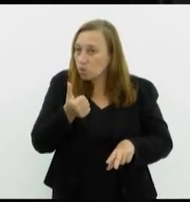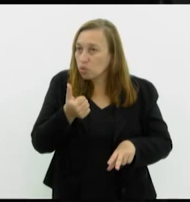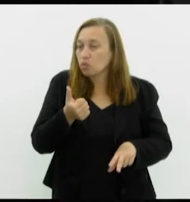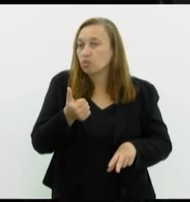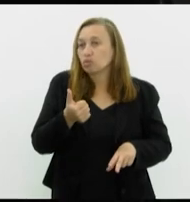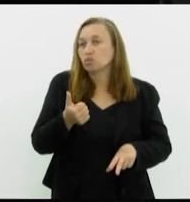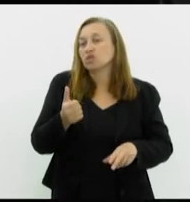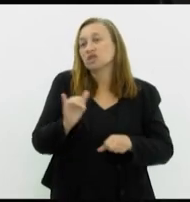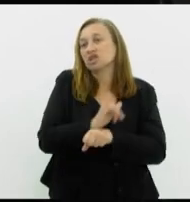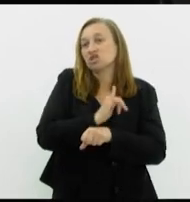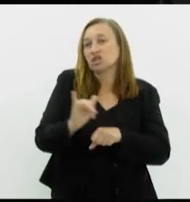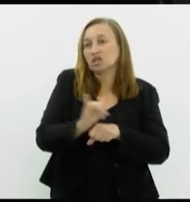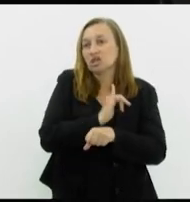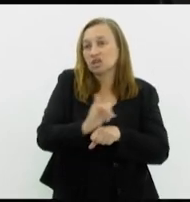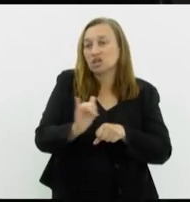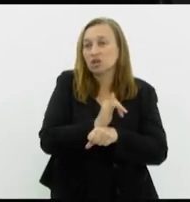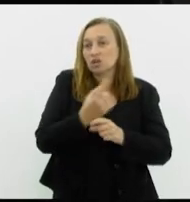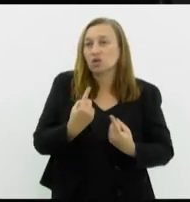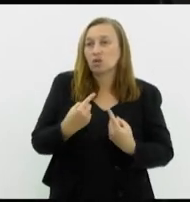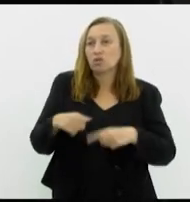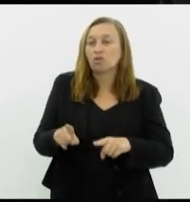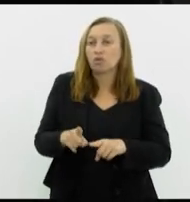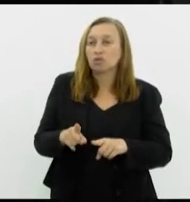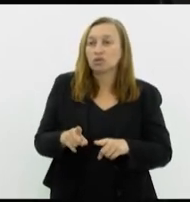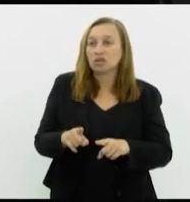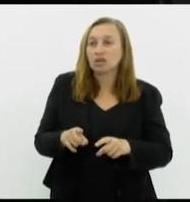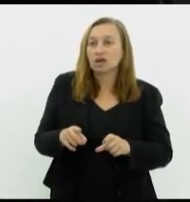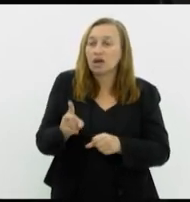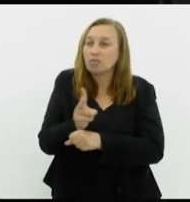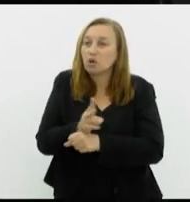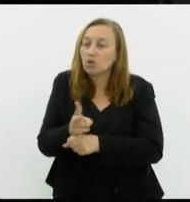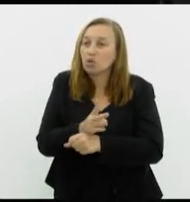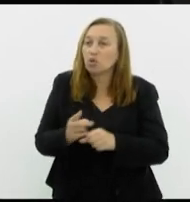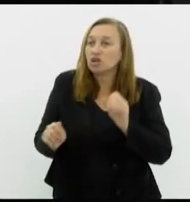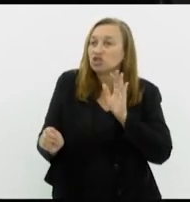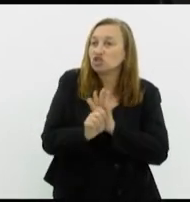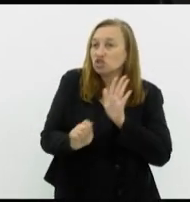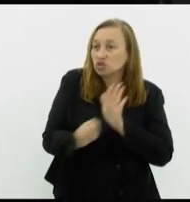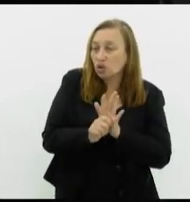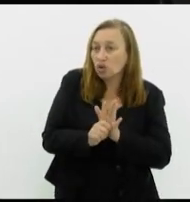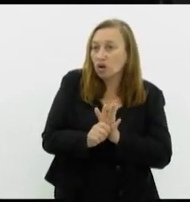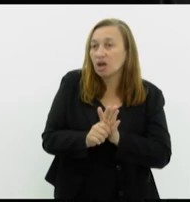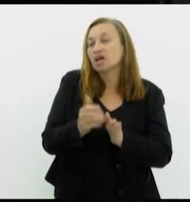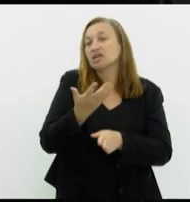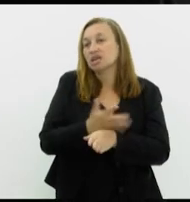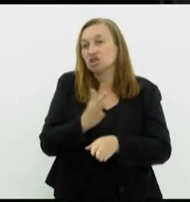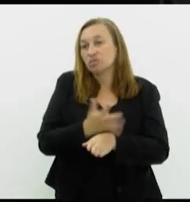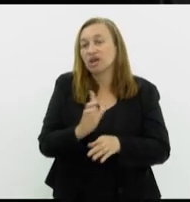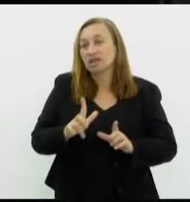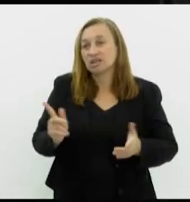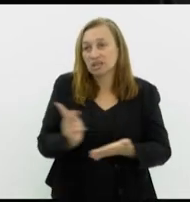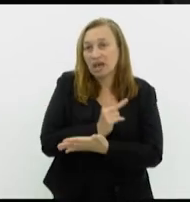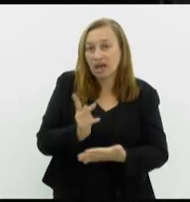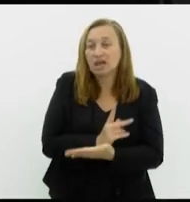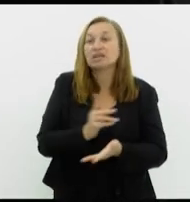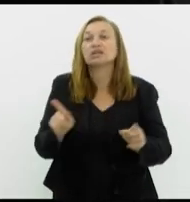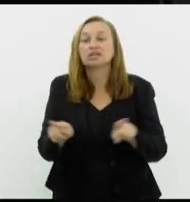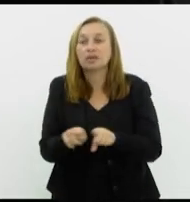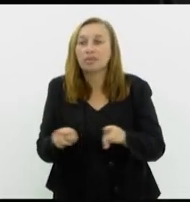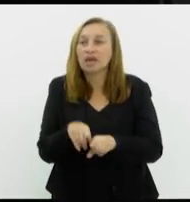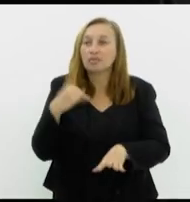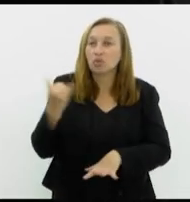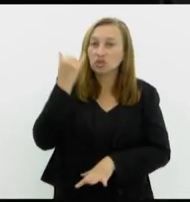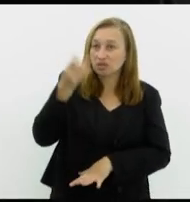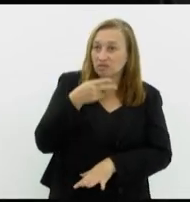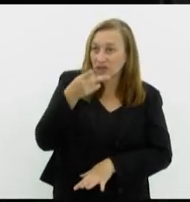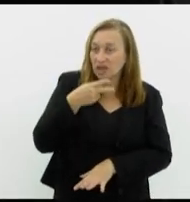dessa estratégia no combate ao varejo de drogas ou no combate às práticas ilegais. Também é importante